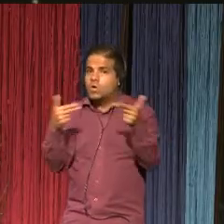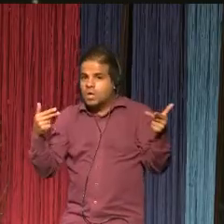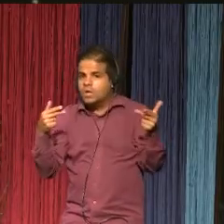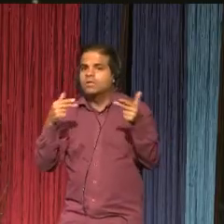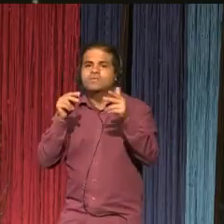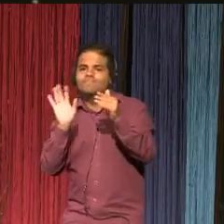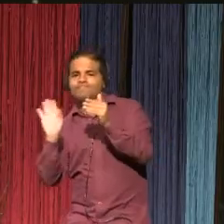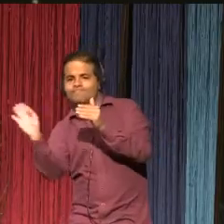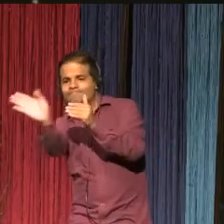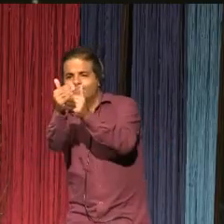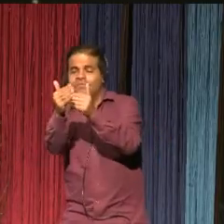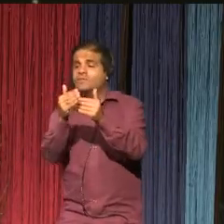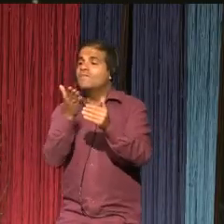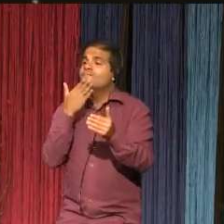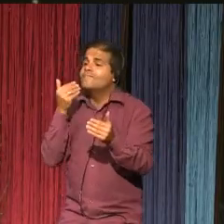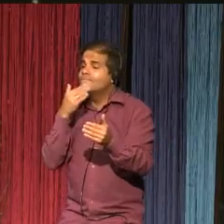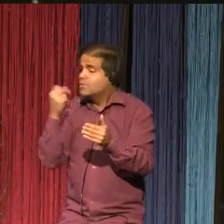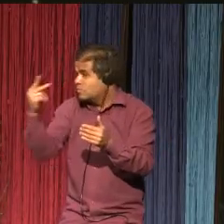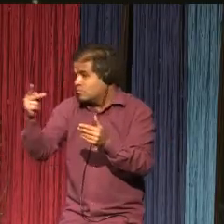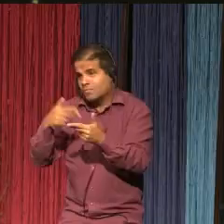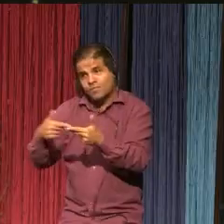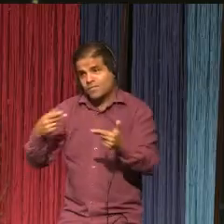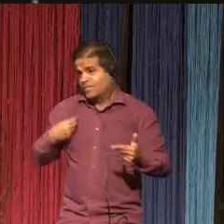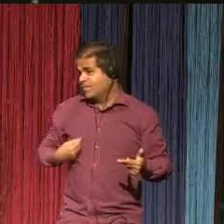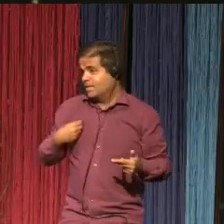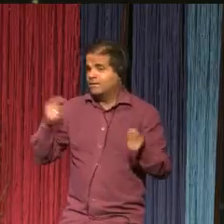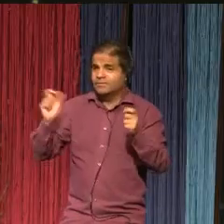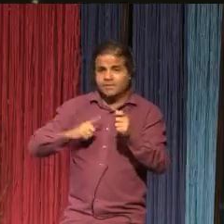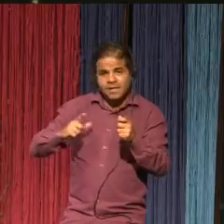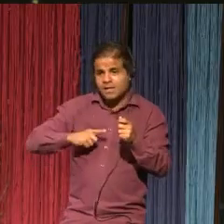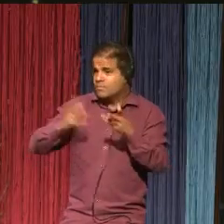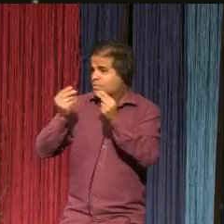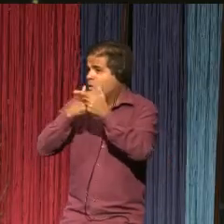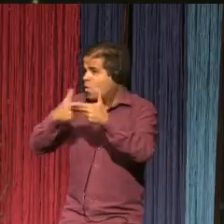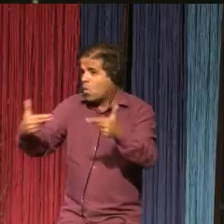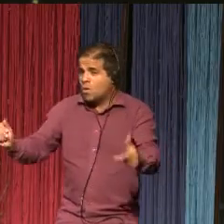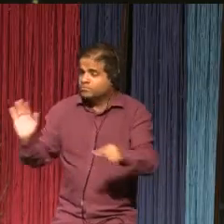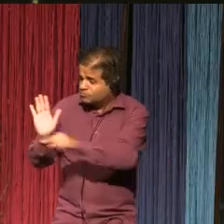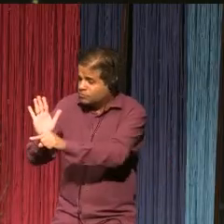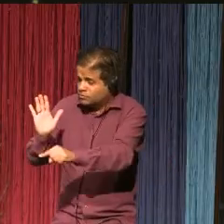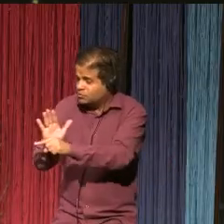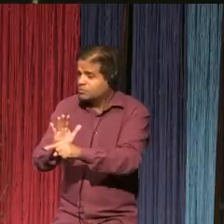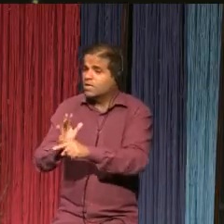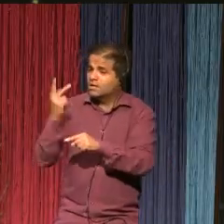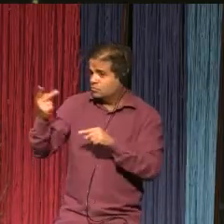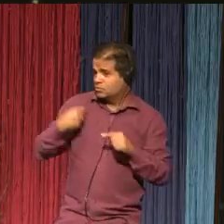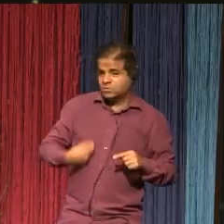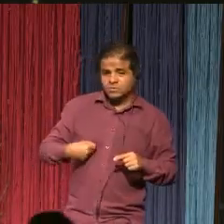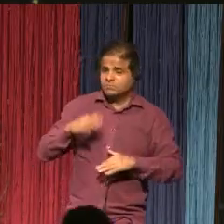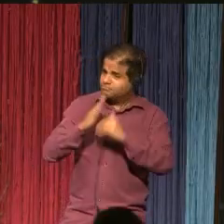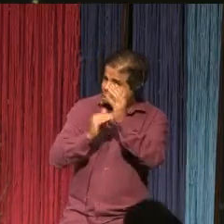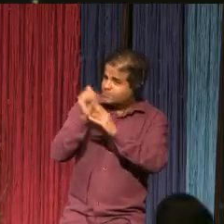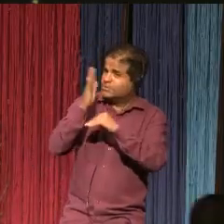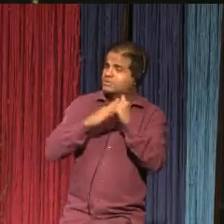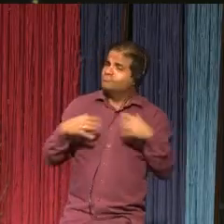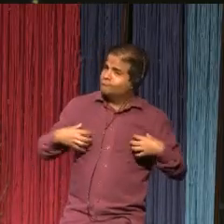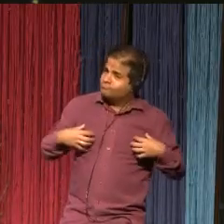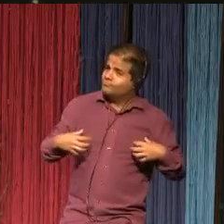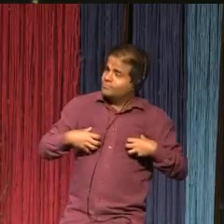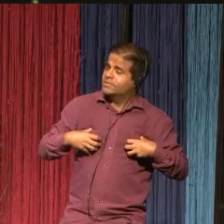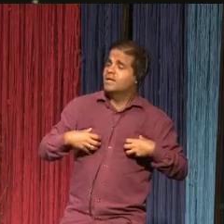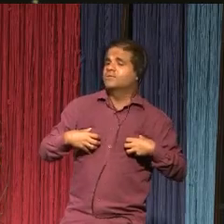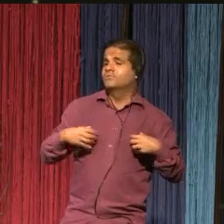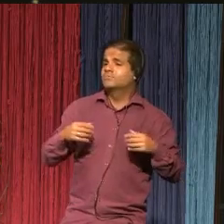tenta dificultar. Tem várias coisas que a gente pode fazer para se ajudar, para praticar de maneira pequena.